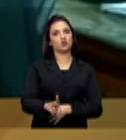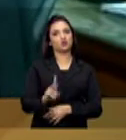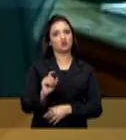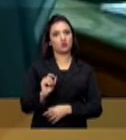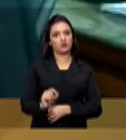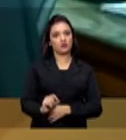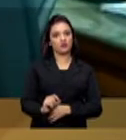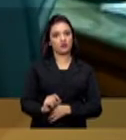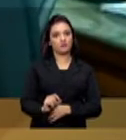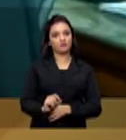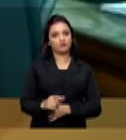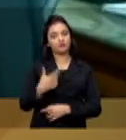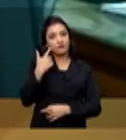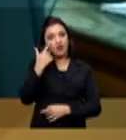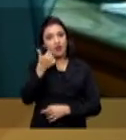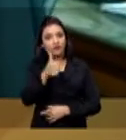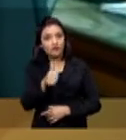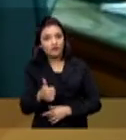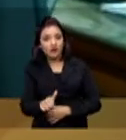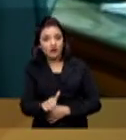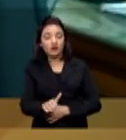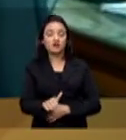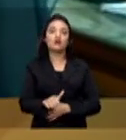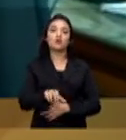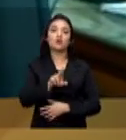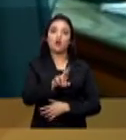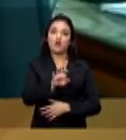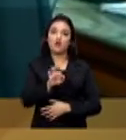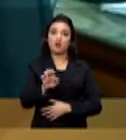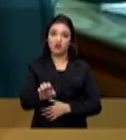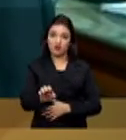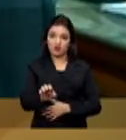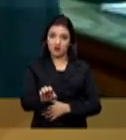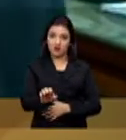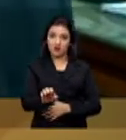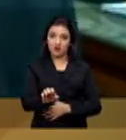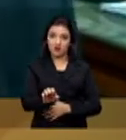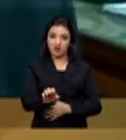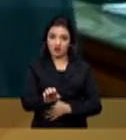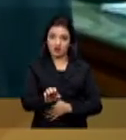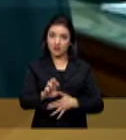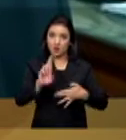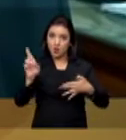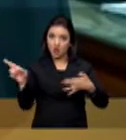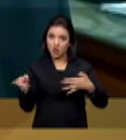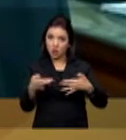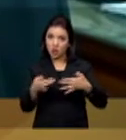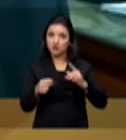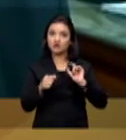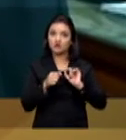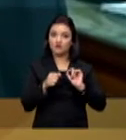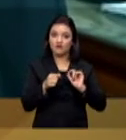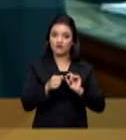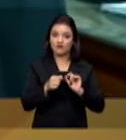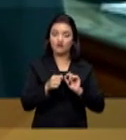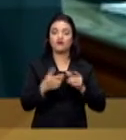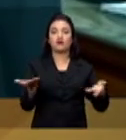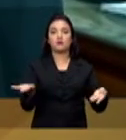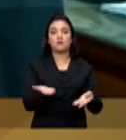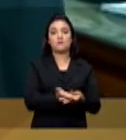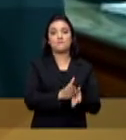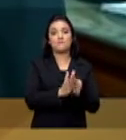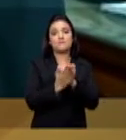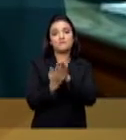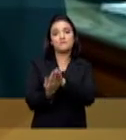na apreciação do recurso extraordinário que foi interposto em processo subjetivo,